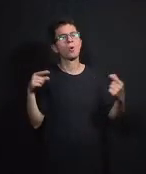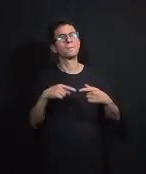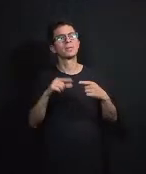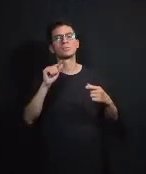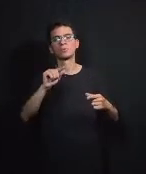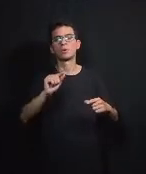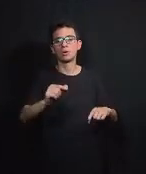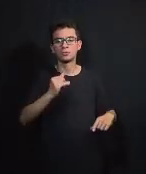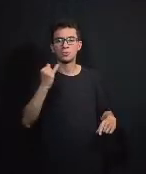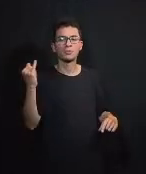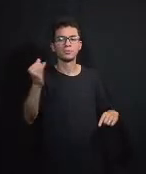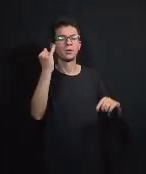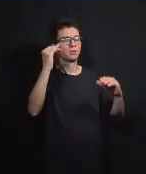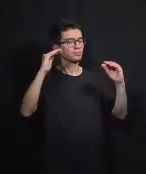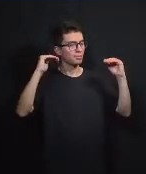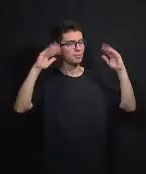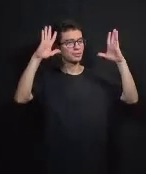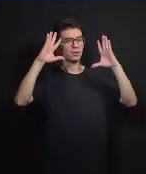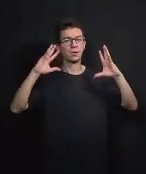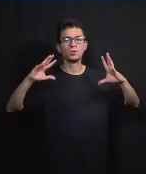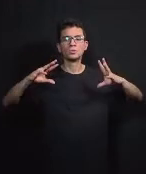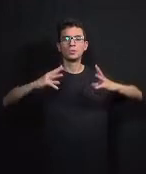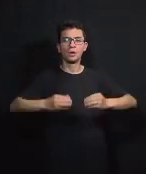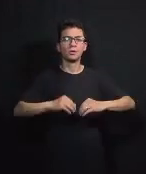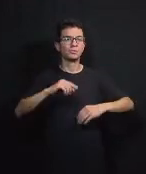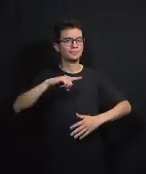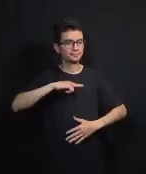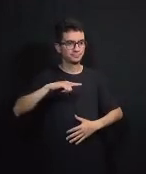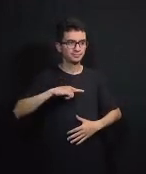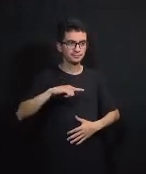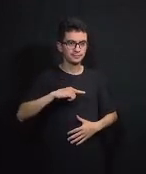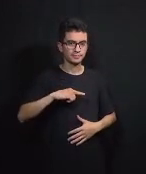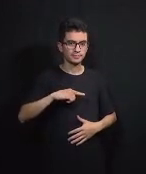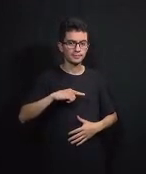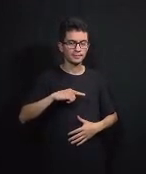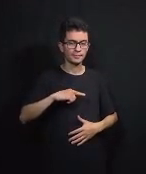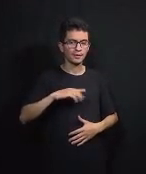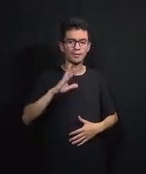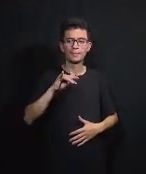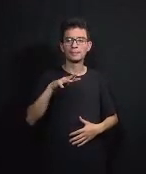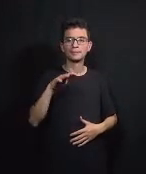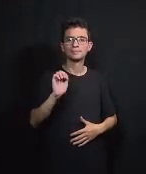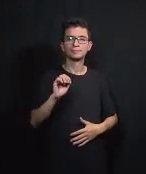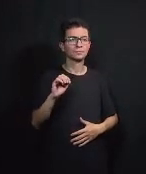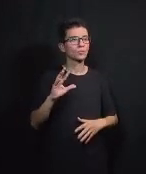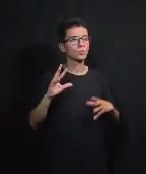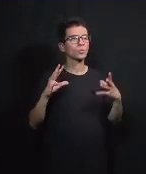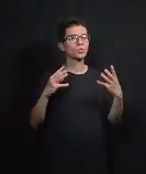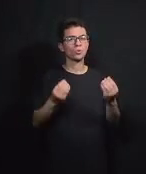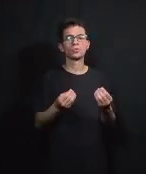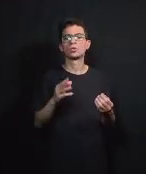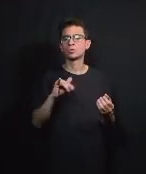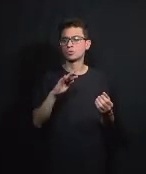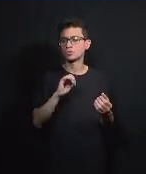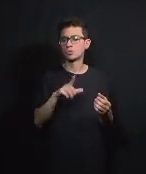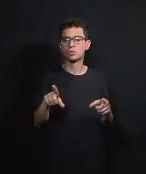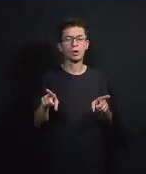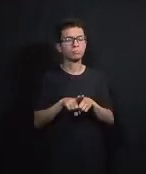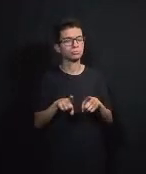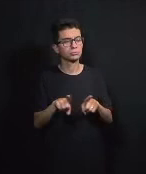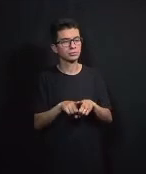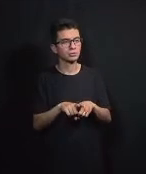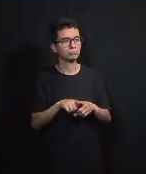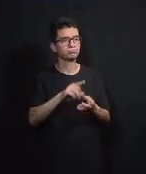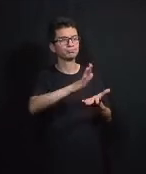importante ressaltar, que é uma certa continuidade institucional, apesar das agressões que